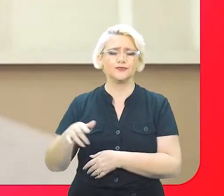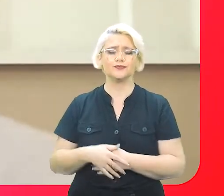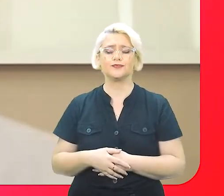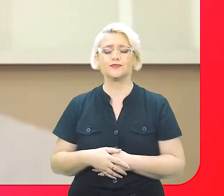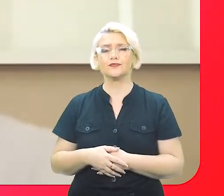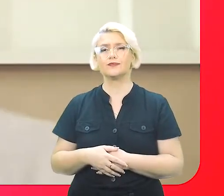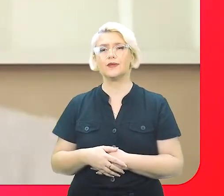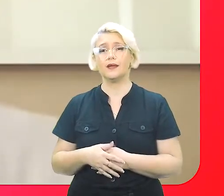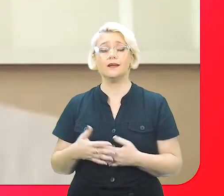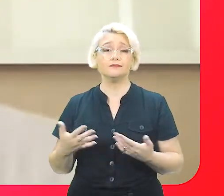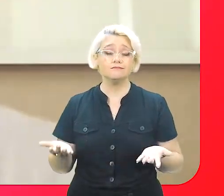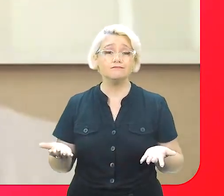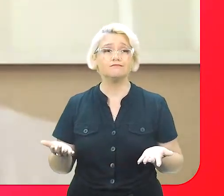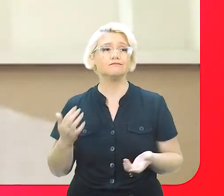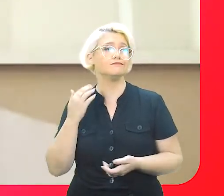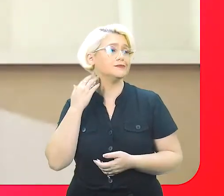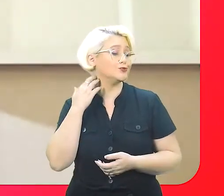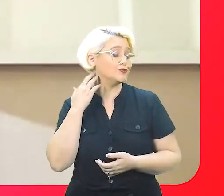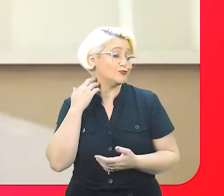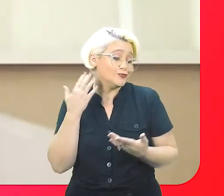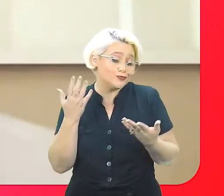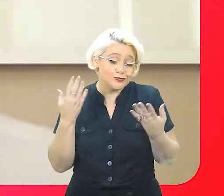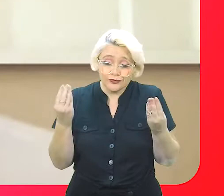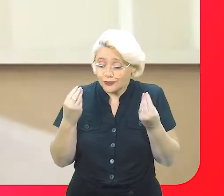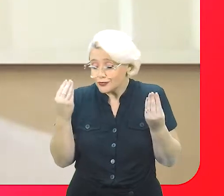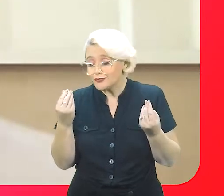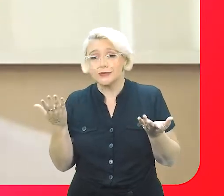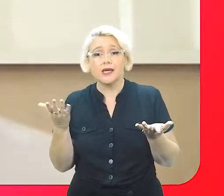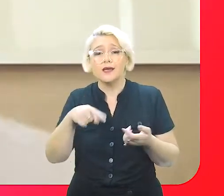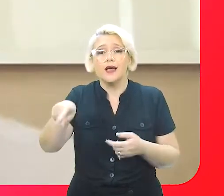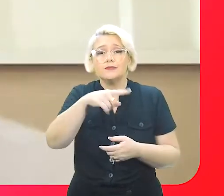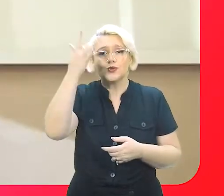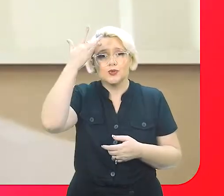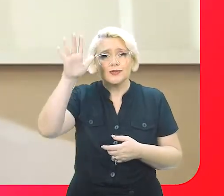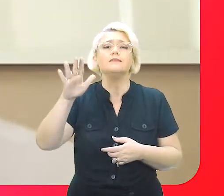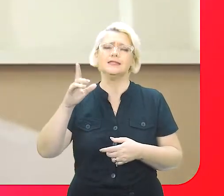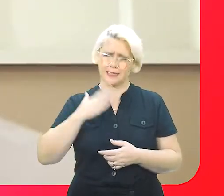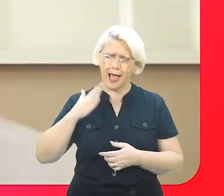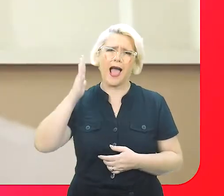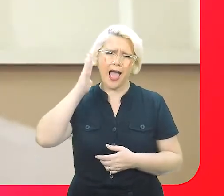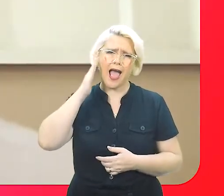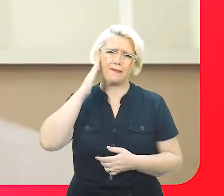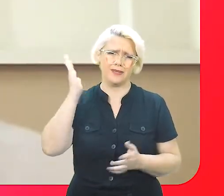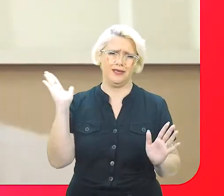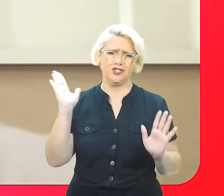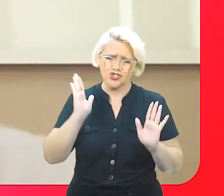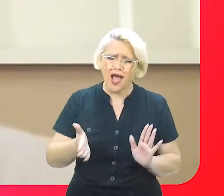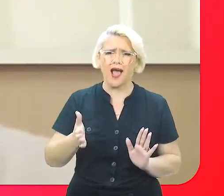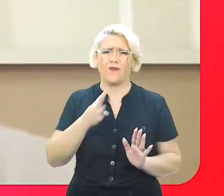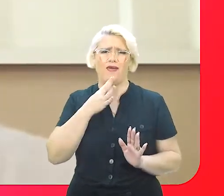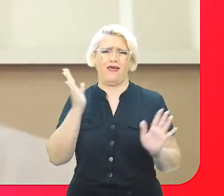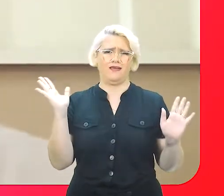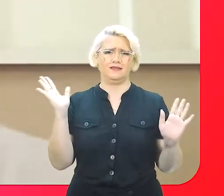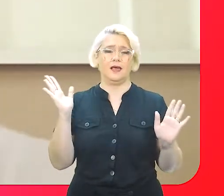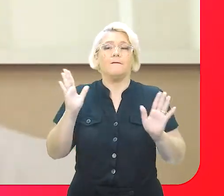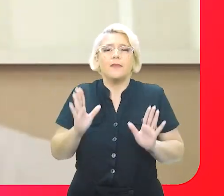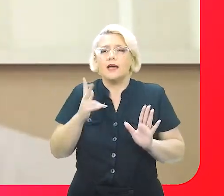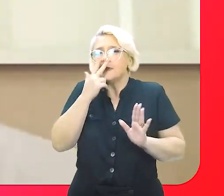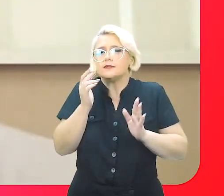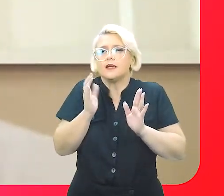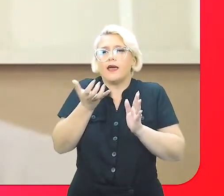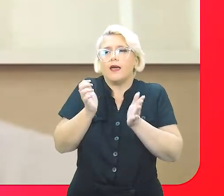território. Então, as pessoas não sabem? Sabem. Mas enquanto puderem